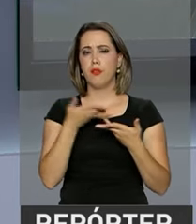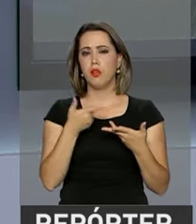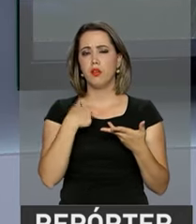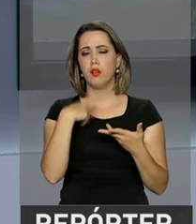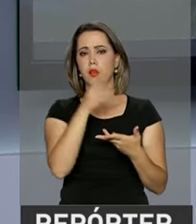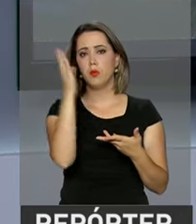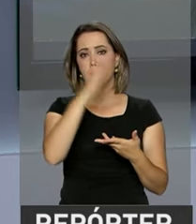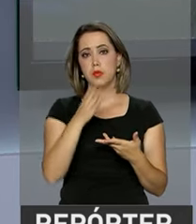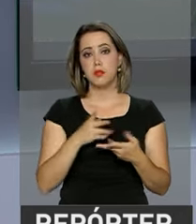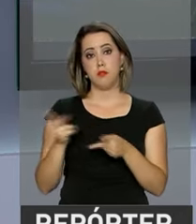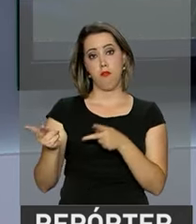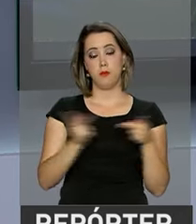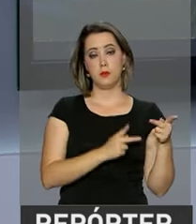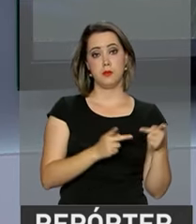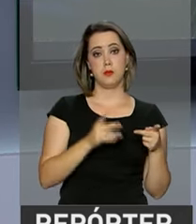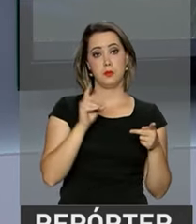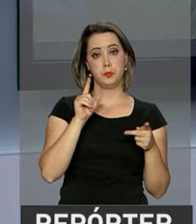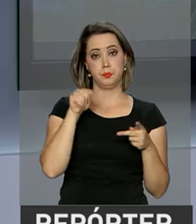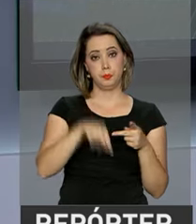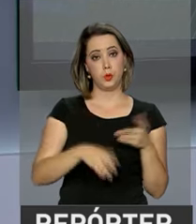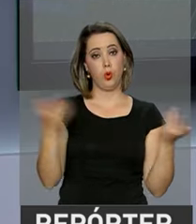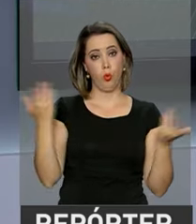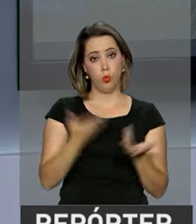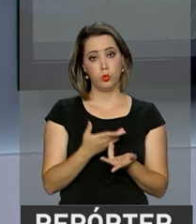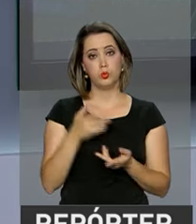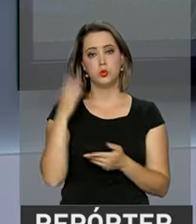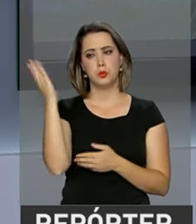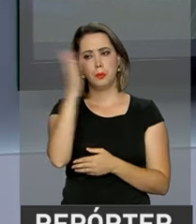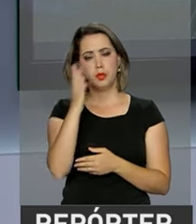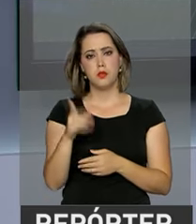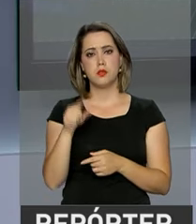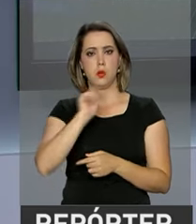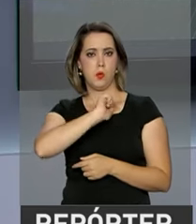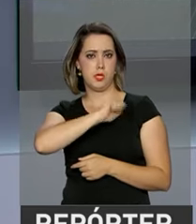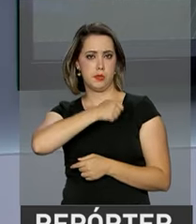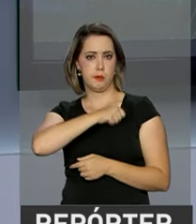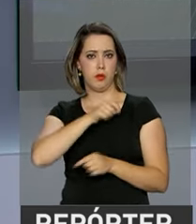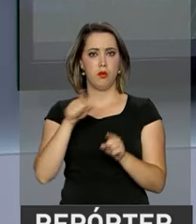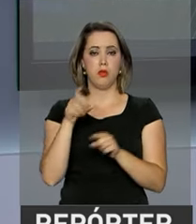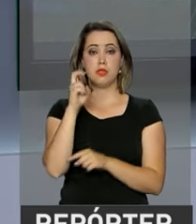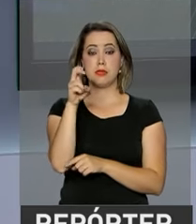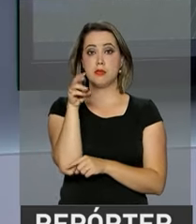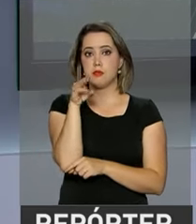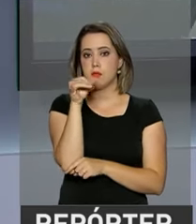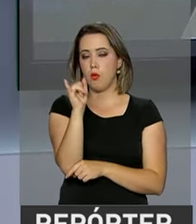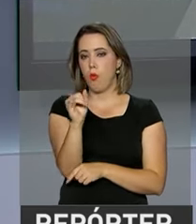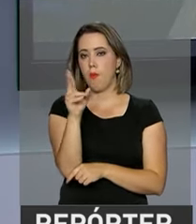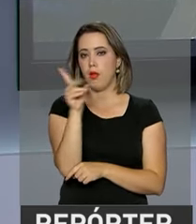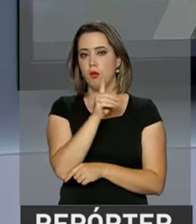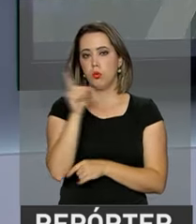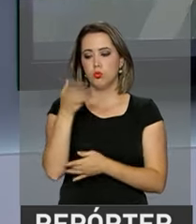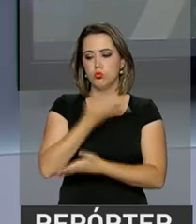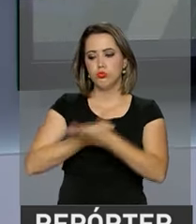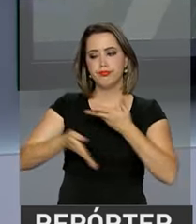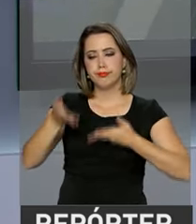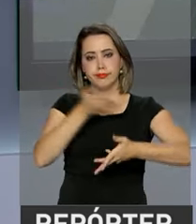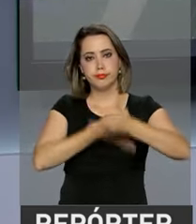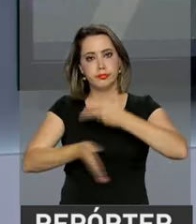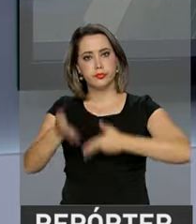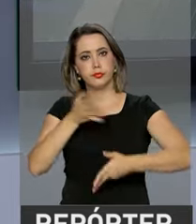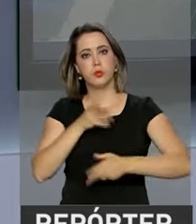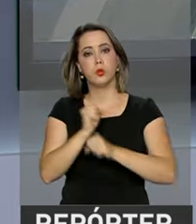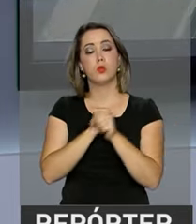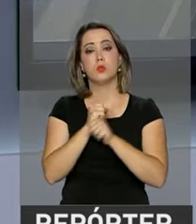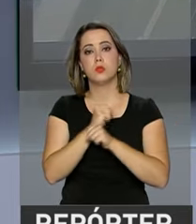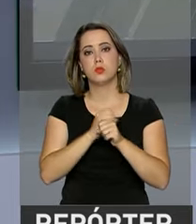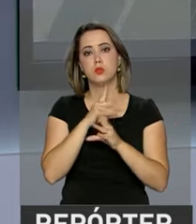visita oficial. Atualmente, o comércio entre Brasil e Espanha chega a 5 bilhões de dólares por ano. O encontro entre